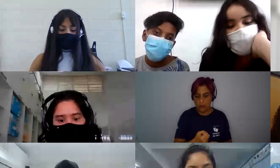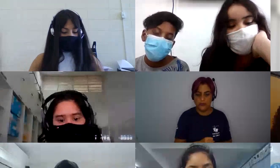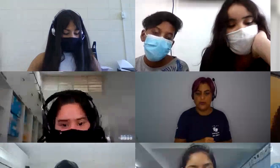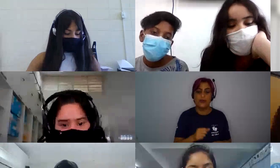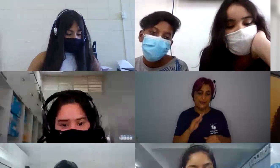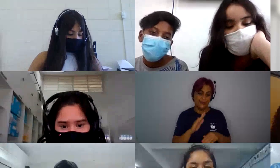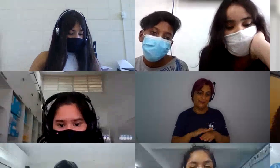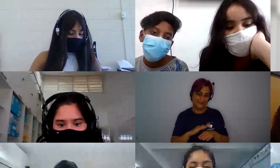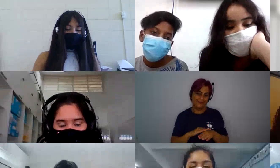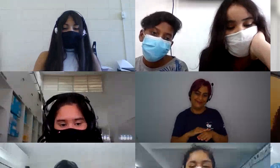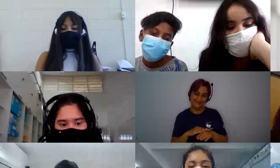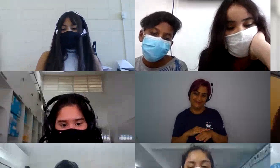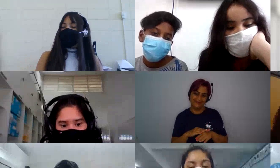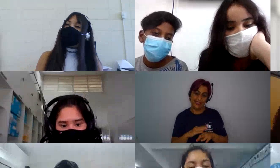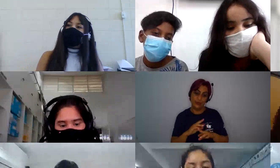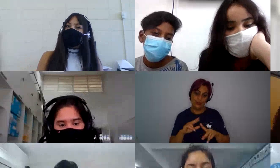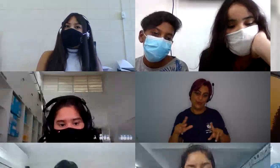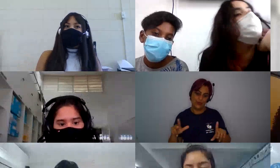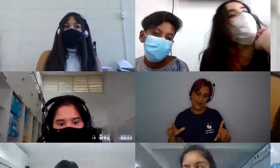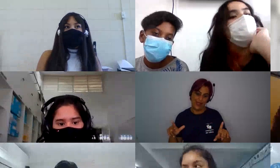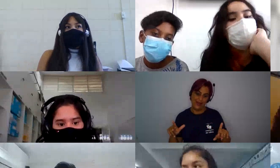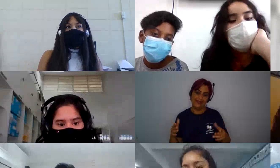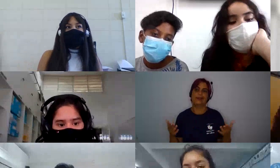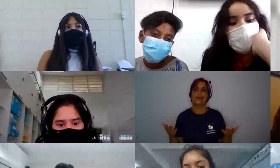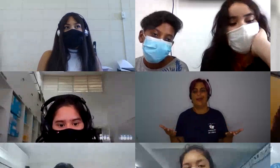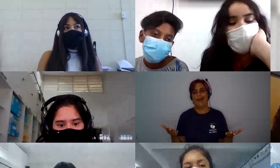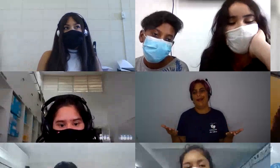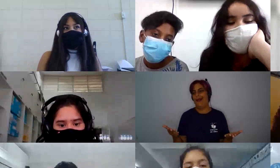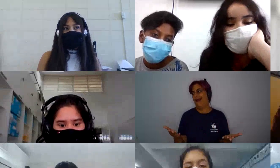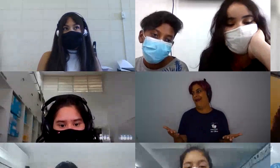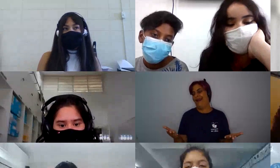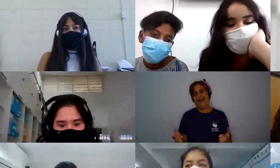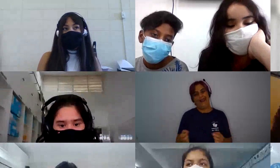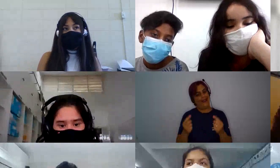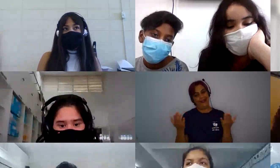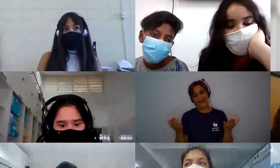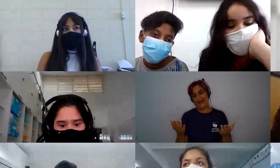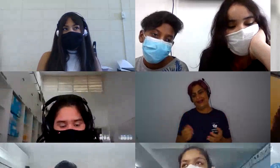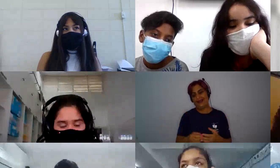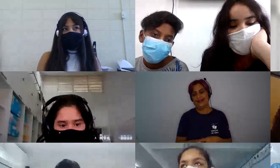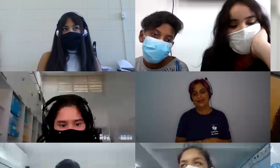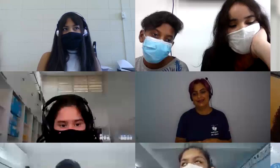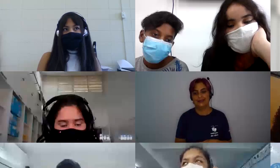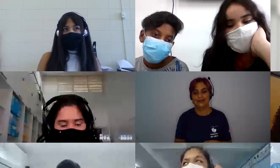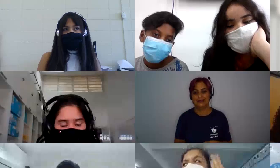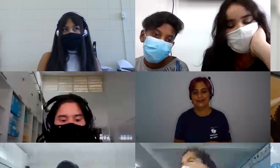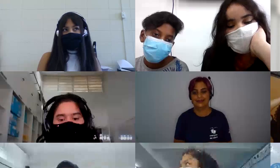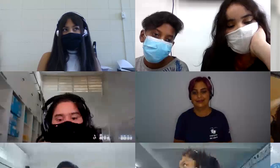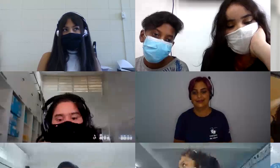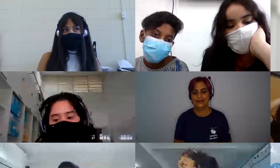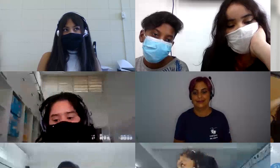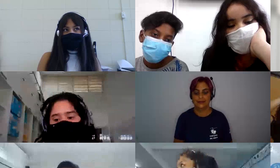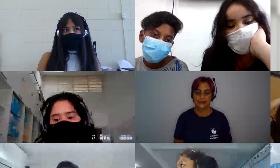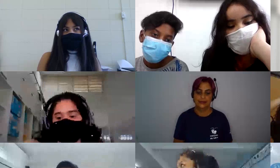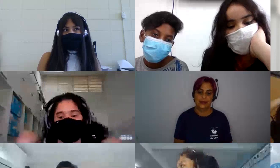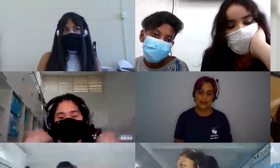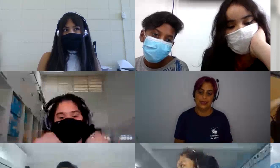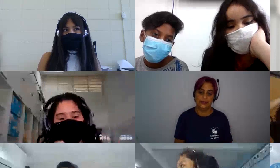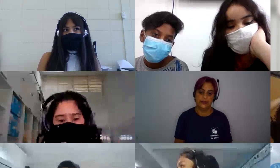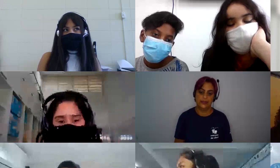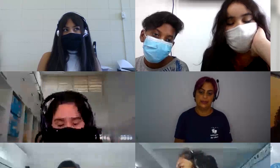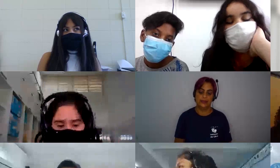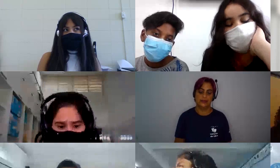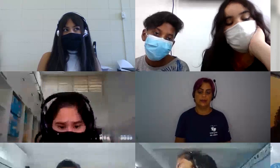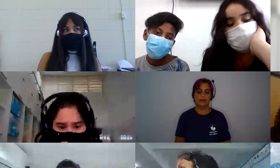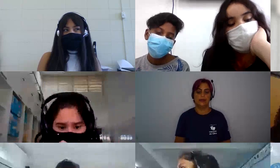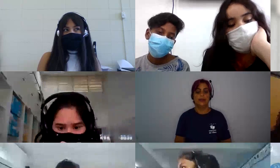Várias vezes. Aí a natureza foi desleal, né, Gabi? Aí ela foi desleal nesse sentido,